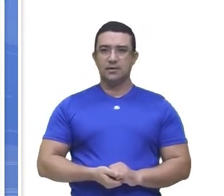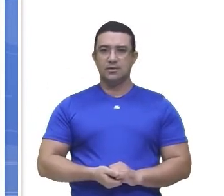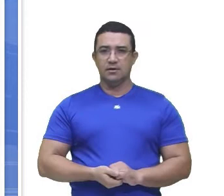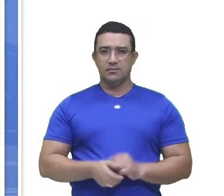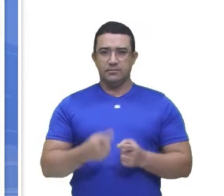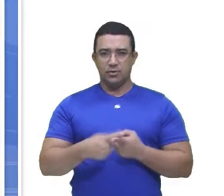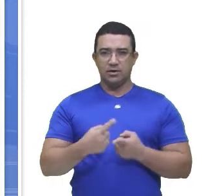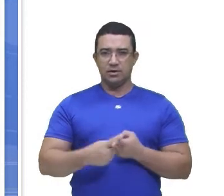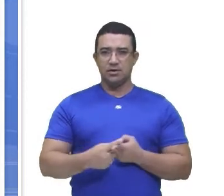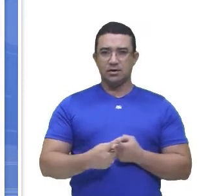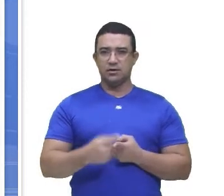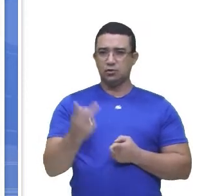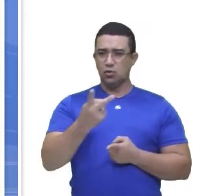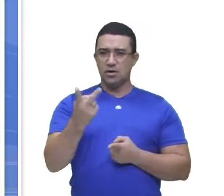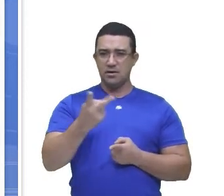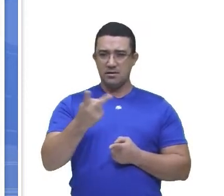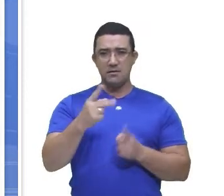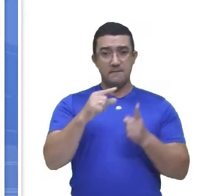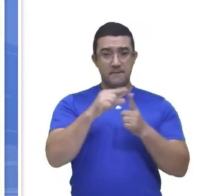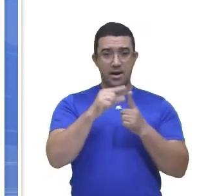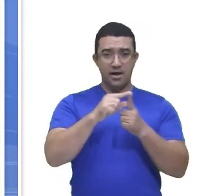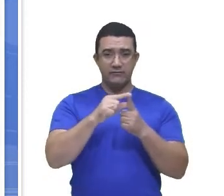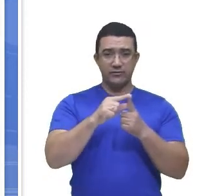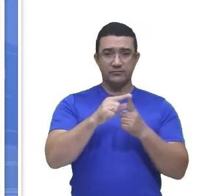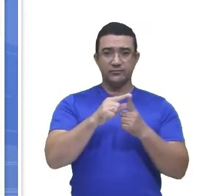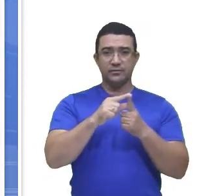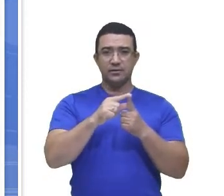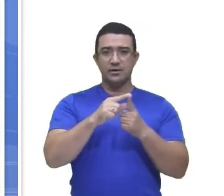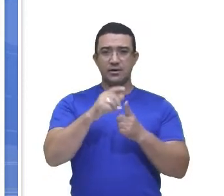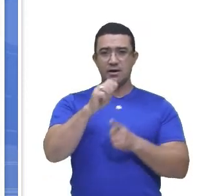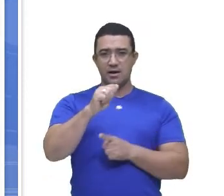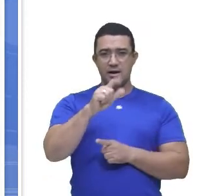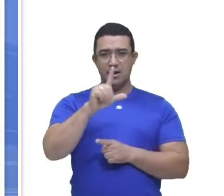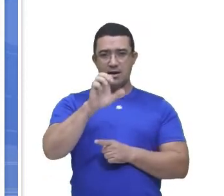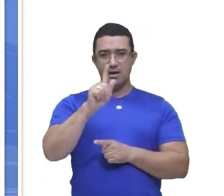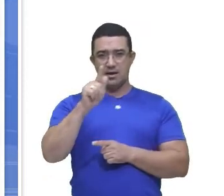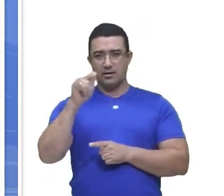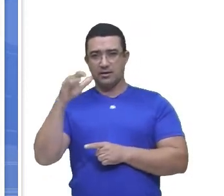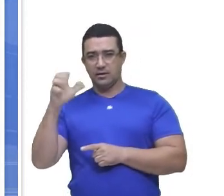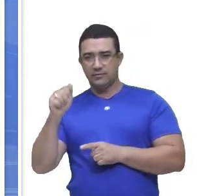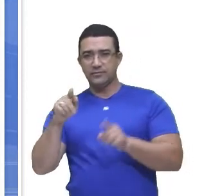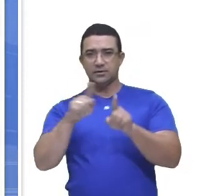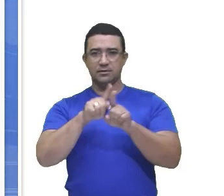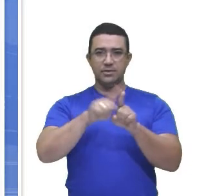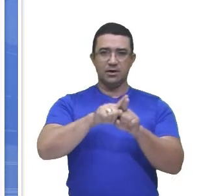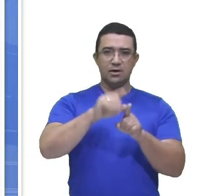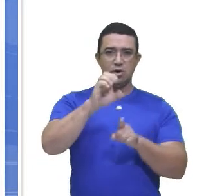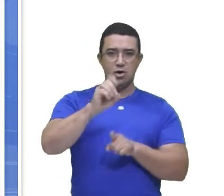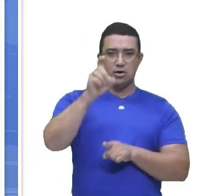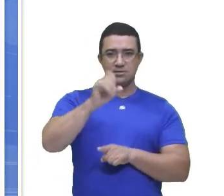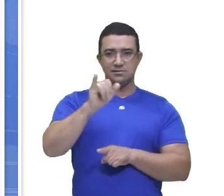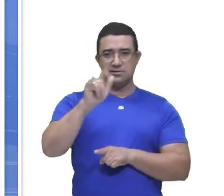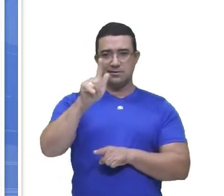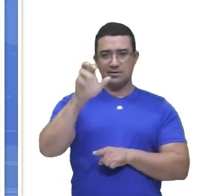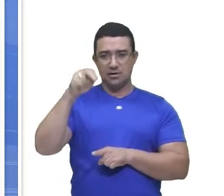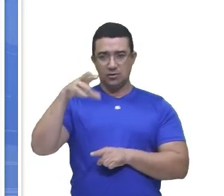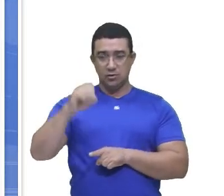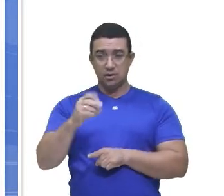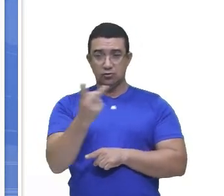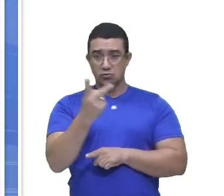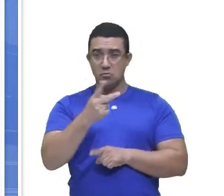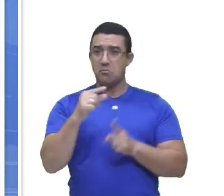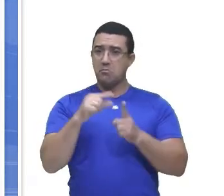duas palavrinhas aqui, né, o oxígeno e a alergia, onde está o oxígeno? Nessas duas